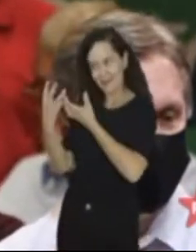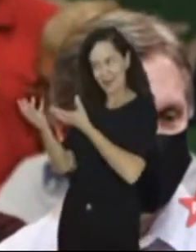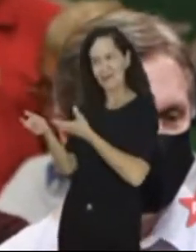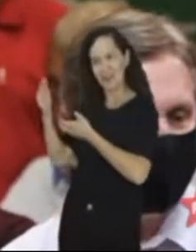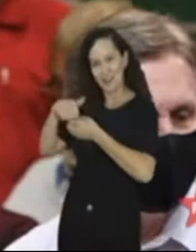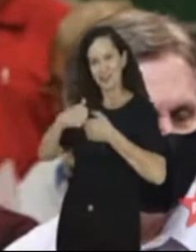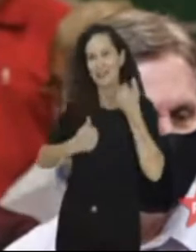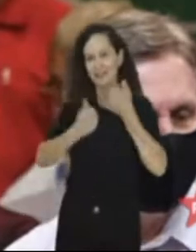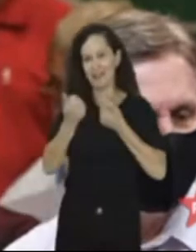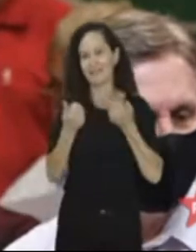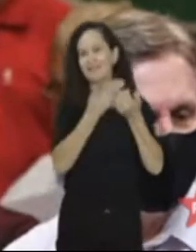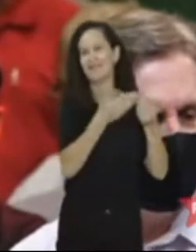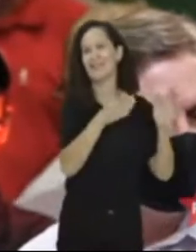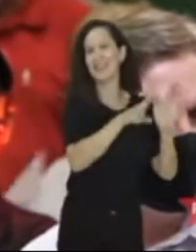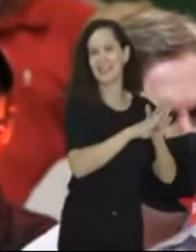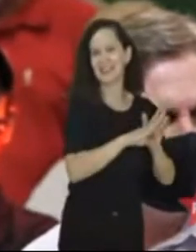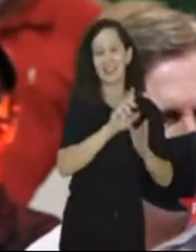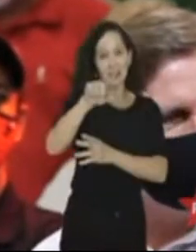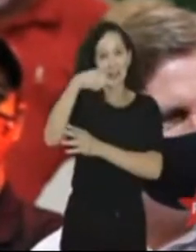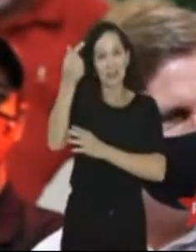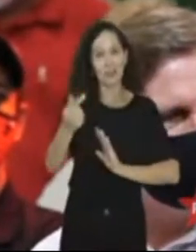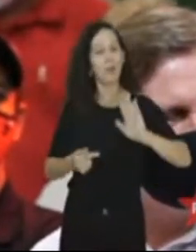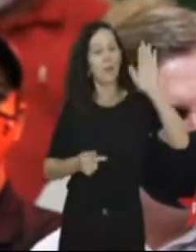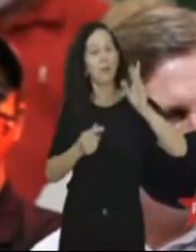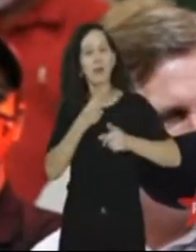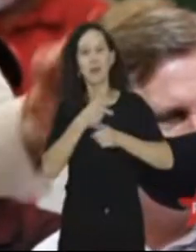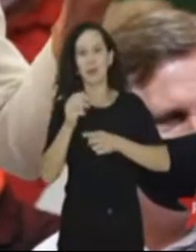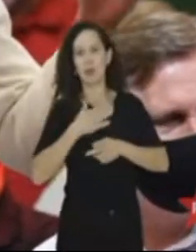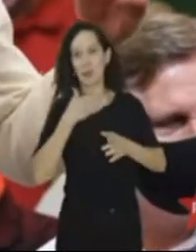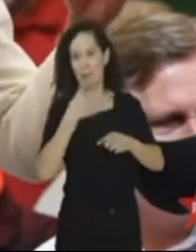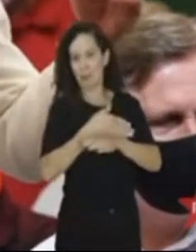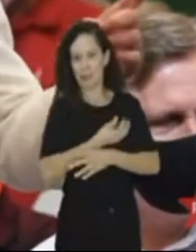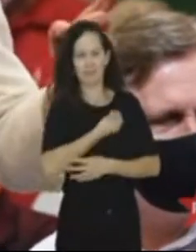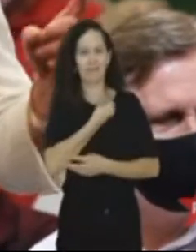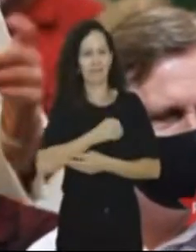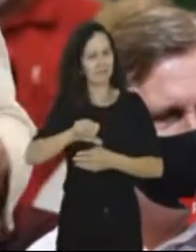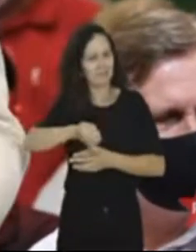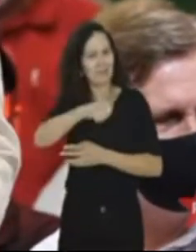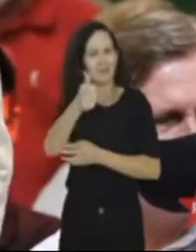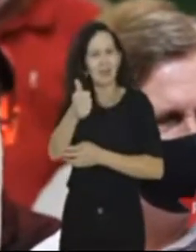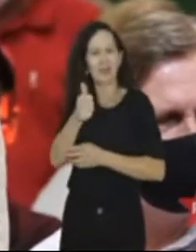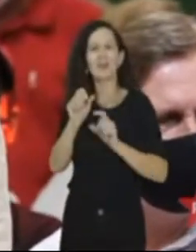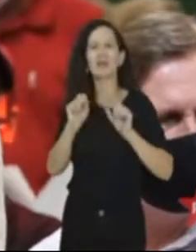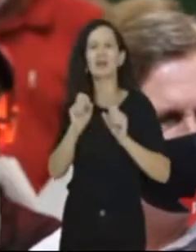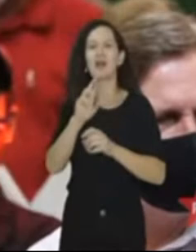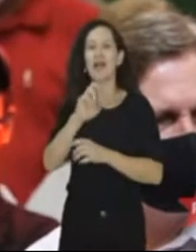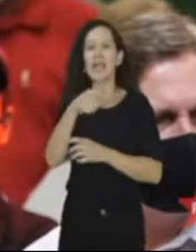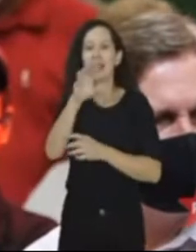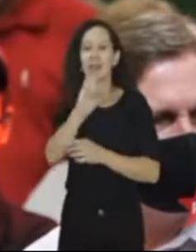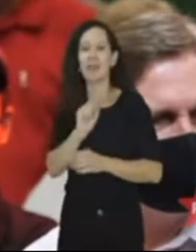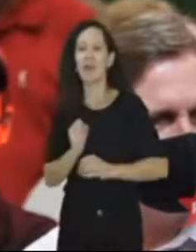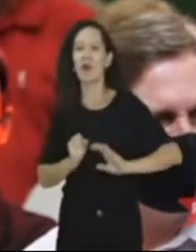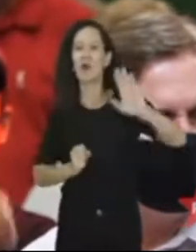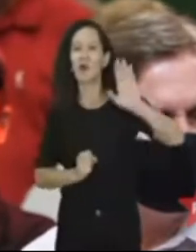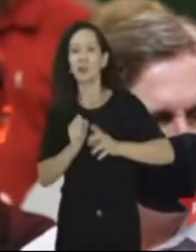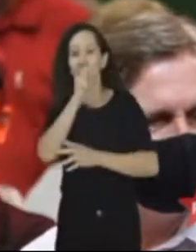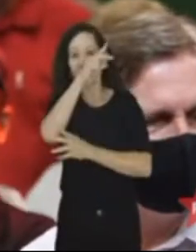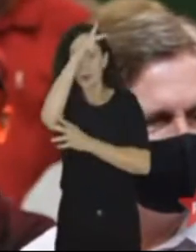primeira campanha vitoriosa que eu participei na minha vida foi quando o Requião se elegeu prefeito em Curitiba,